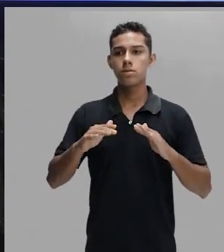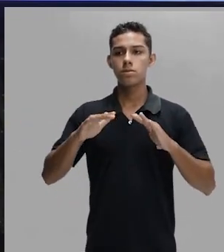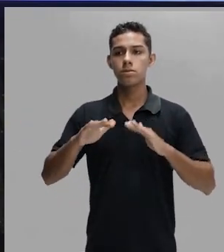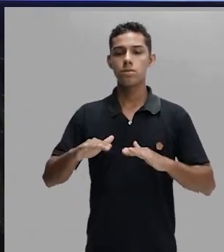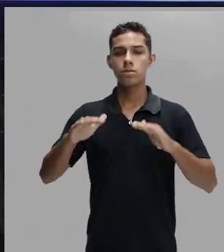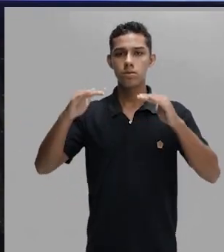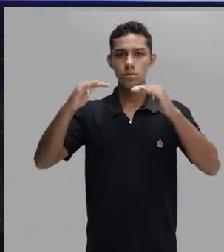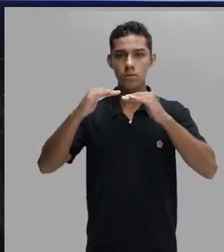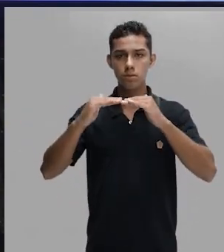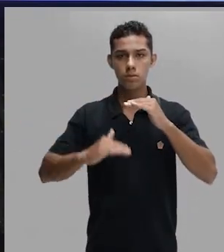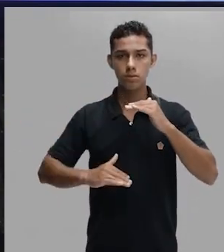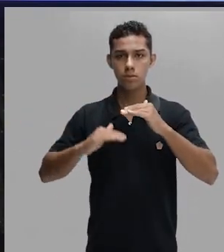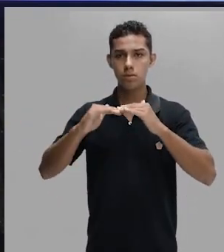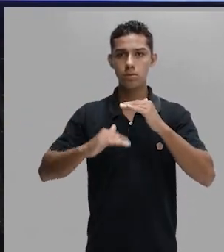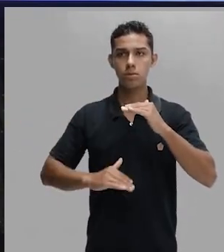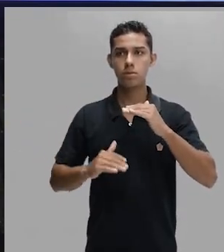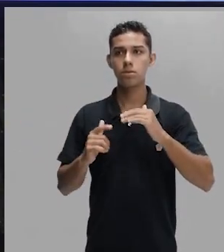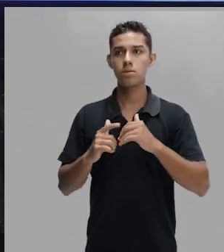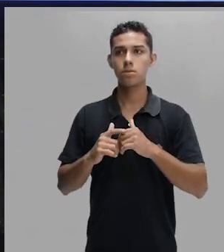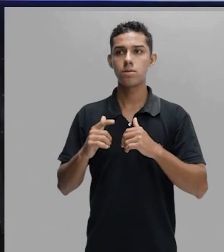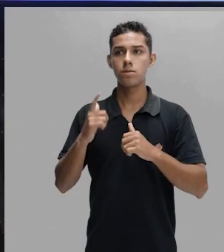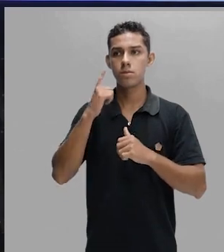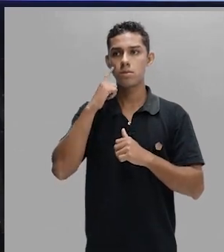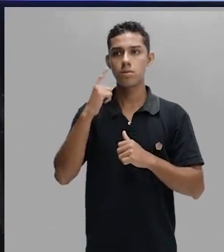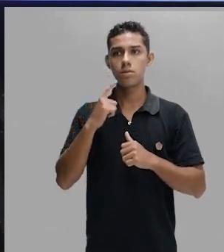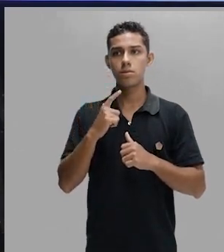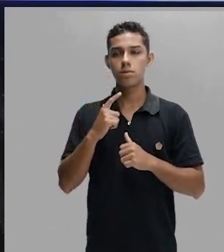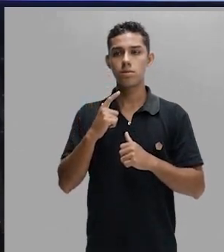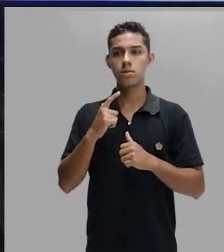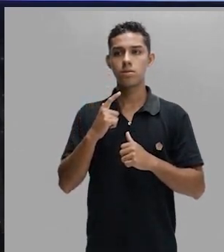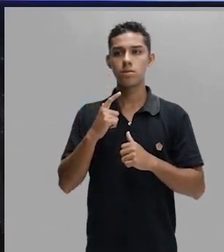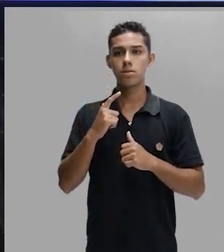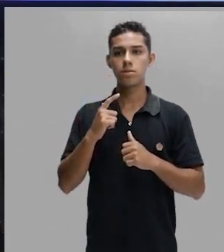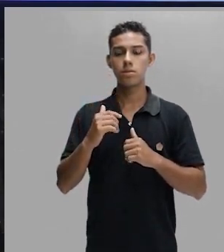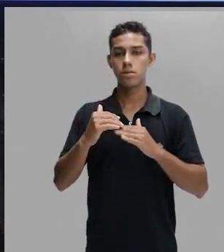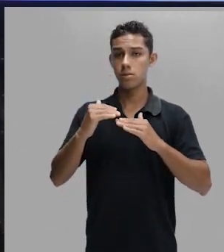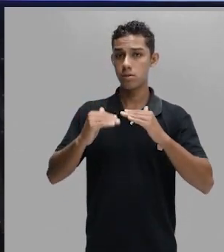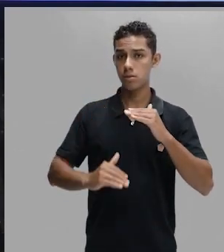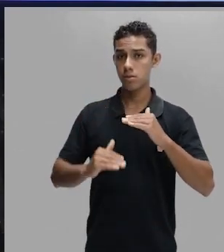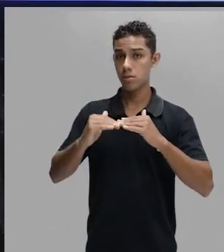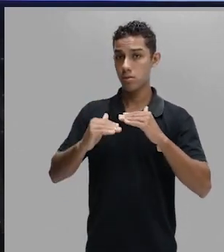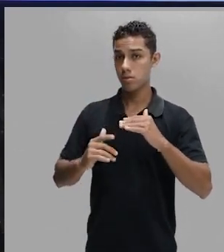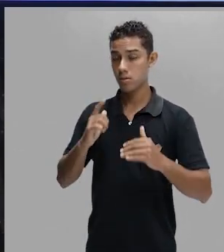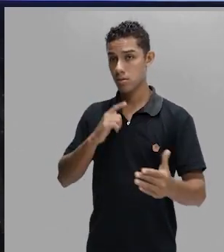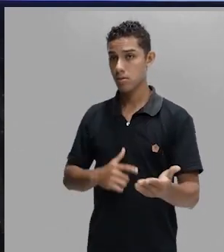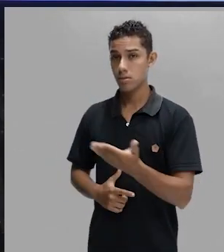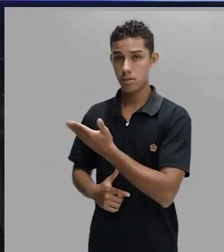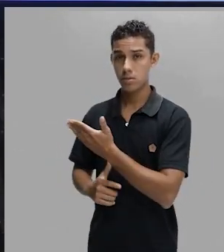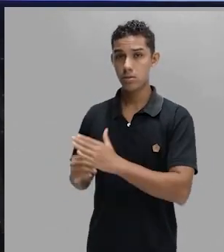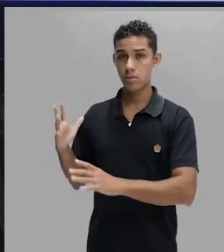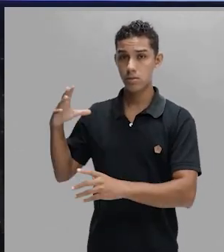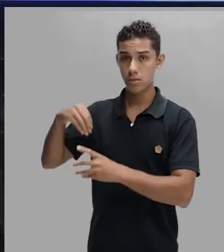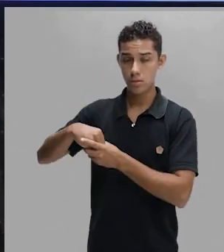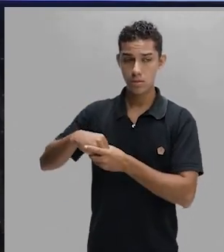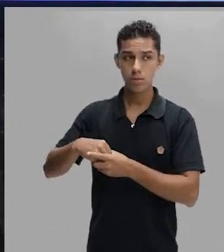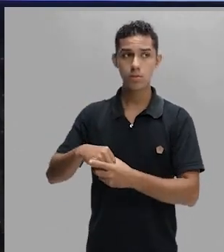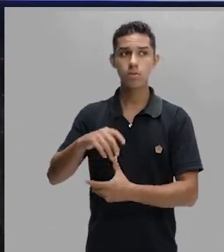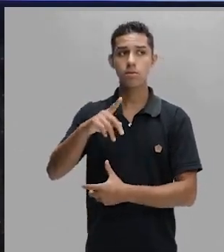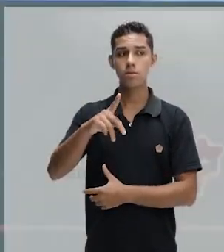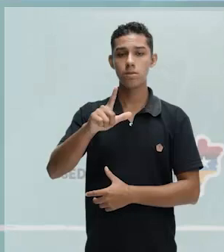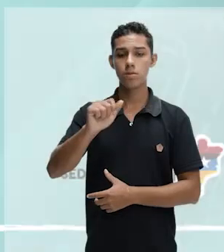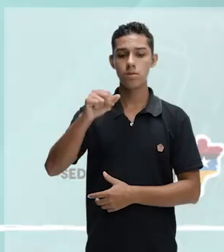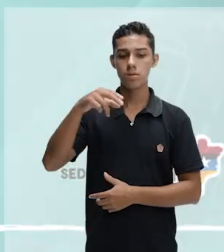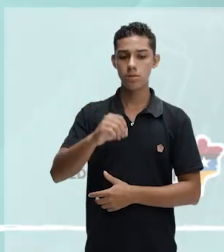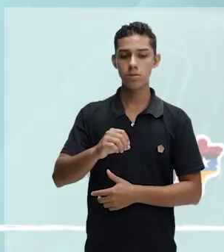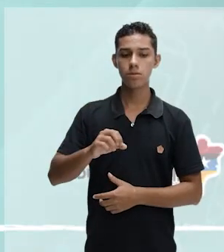Eu faço o agachamento, vai acontecer aqui, ó, vou deslizar, agachamento, fiz esse movimento. Tudo dentro do plano sagital.